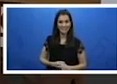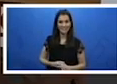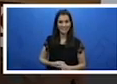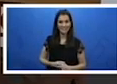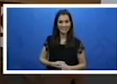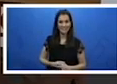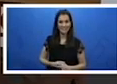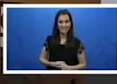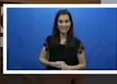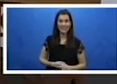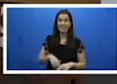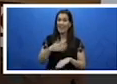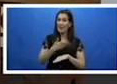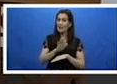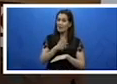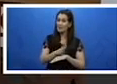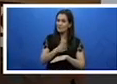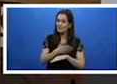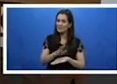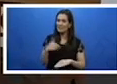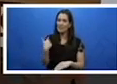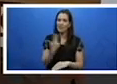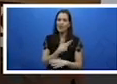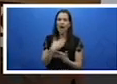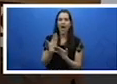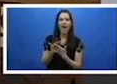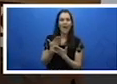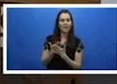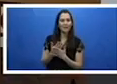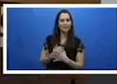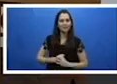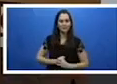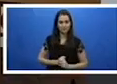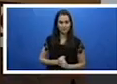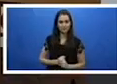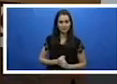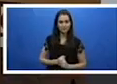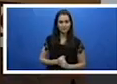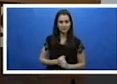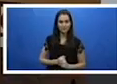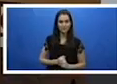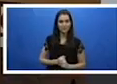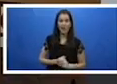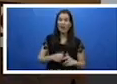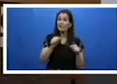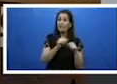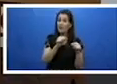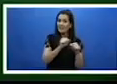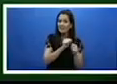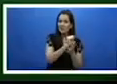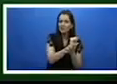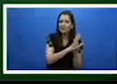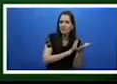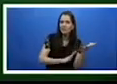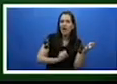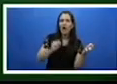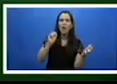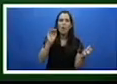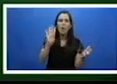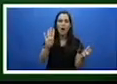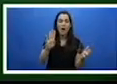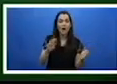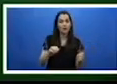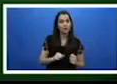A tarefinha da nossa aula, tá, crianças? Fazer os exercícios 4 e